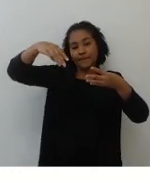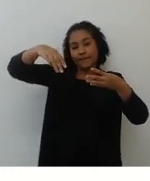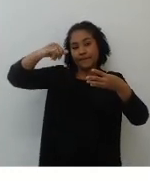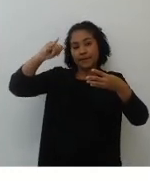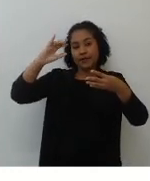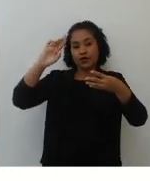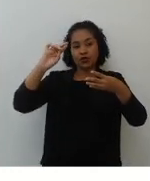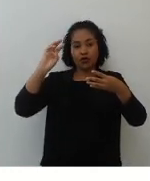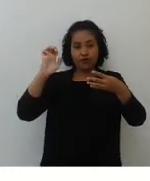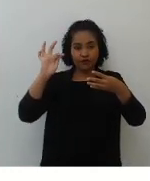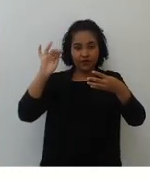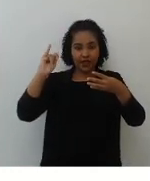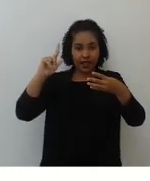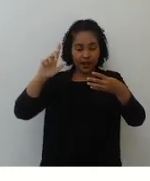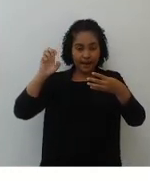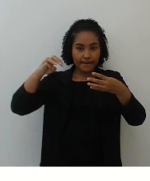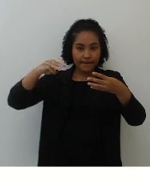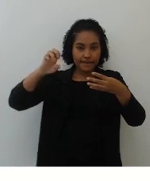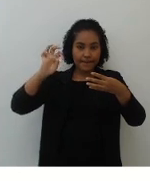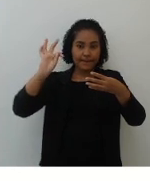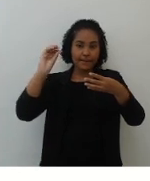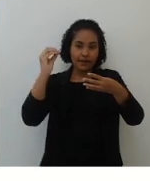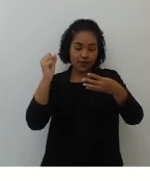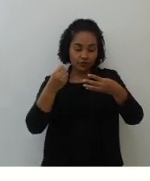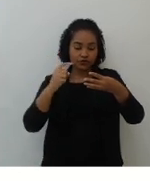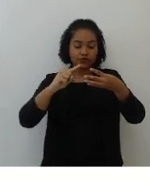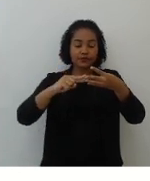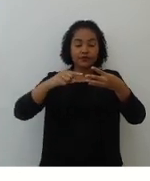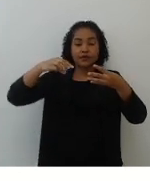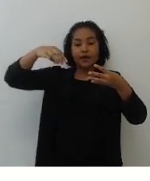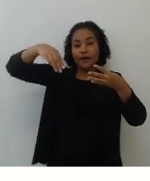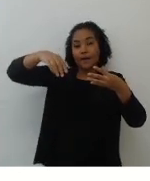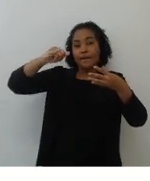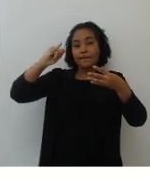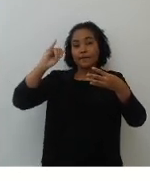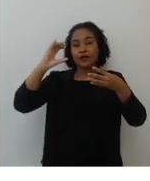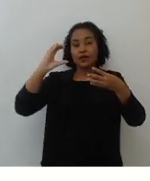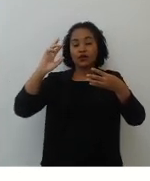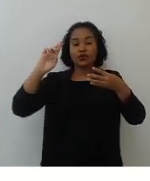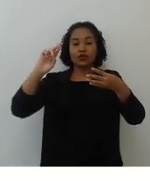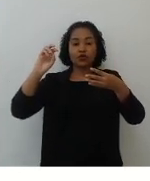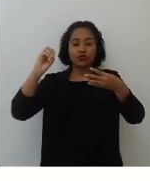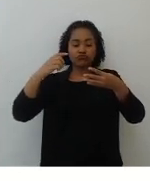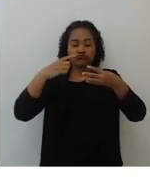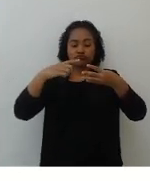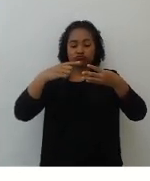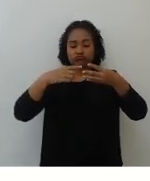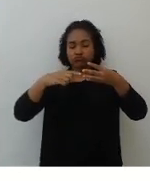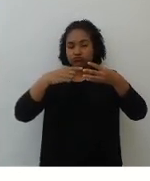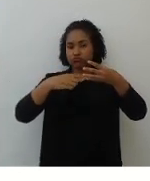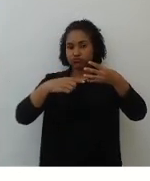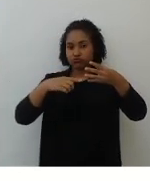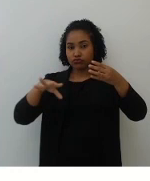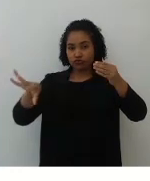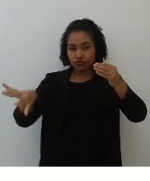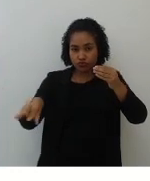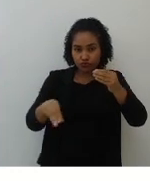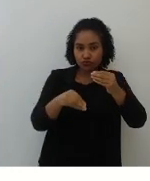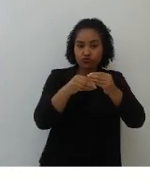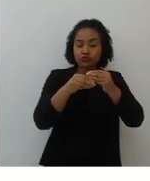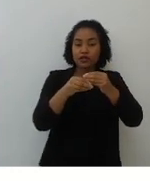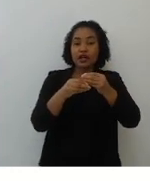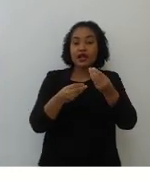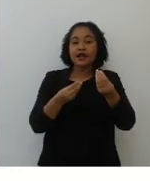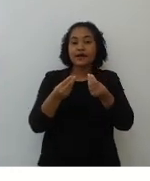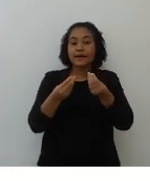actina, nós temos os microtúbulos, nós temos os filamentos intermediários. Cada um desses se junta, ó, se vocês podem